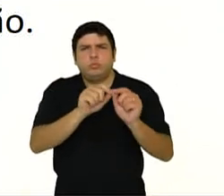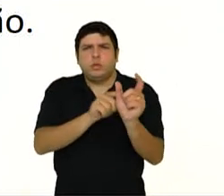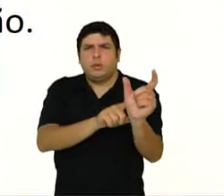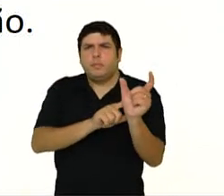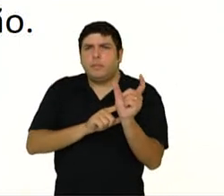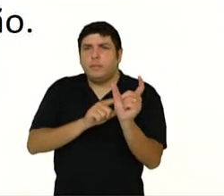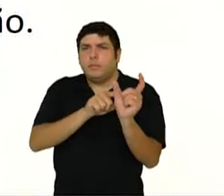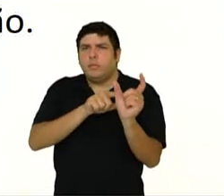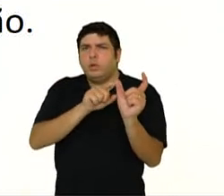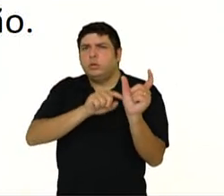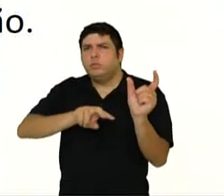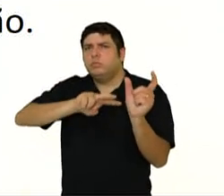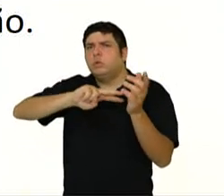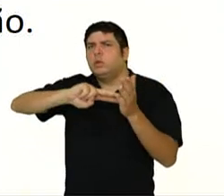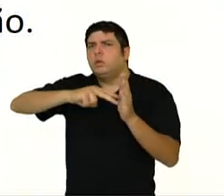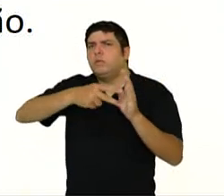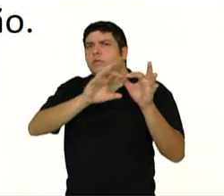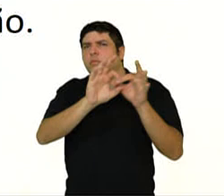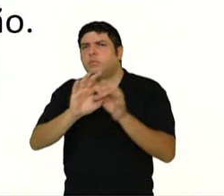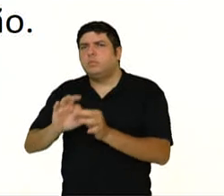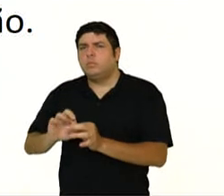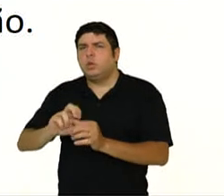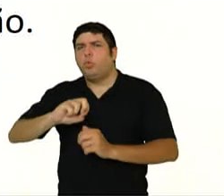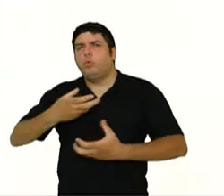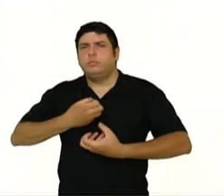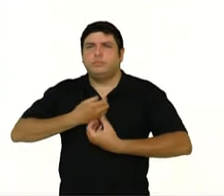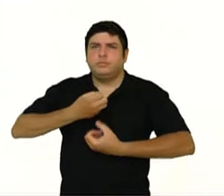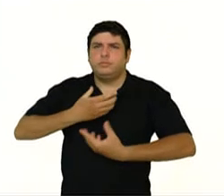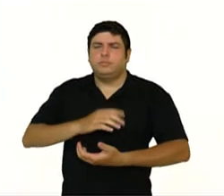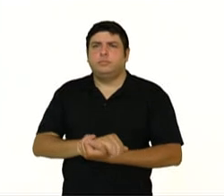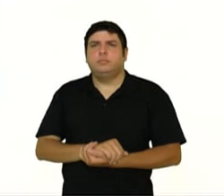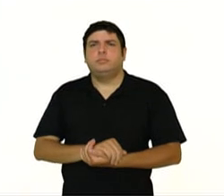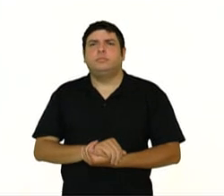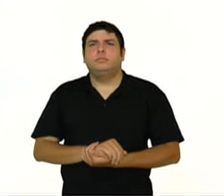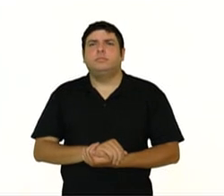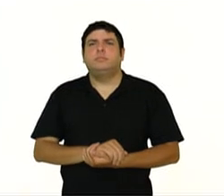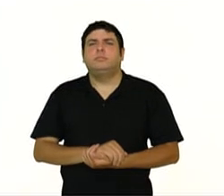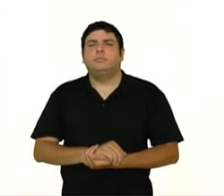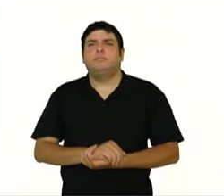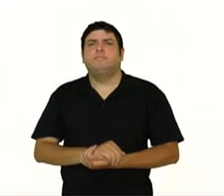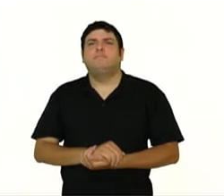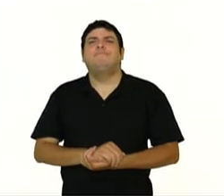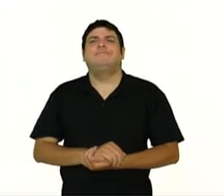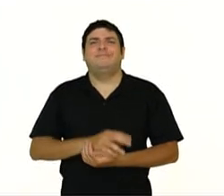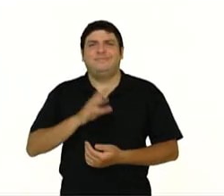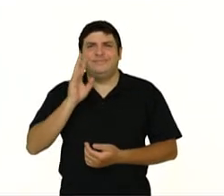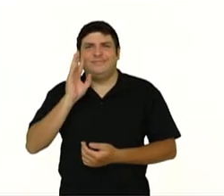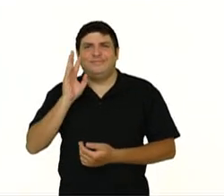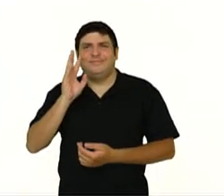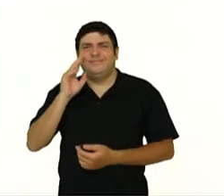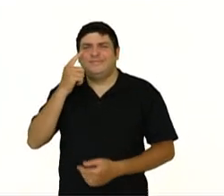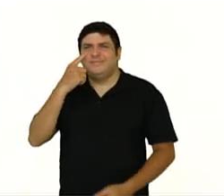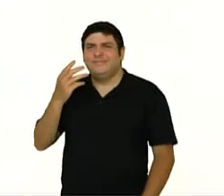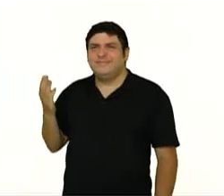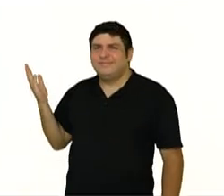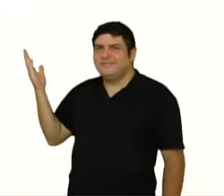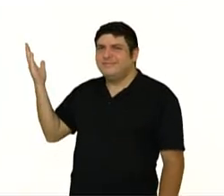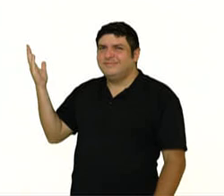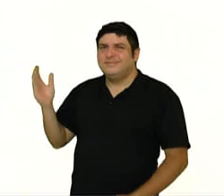determinada palavra ou expressão. Vamos ver então? Ah, que legal! A gente vai trabalhar